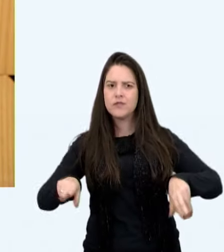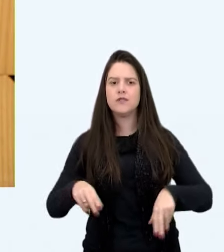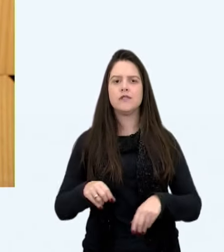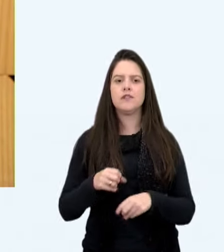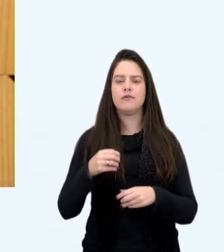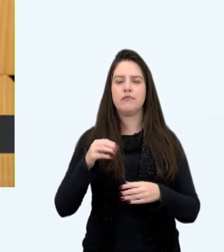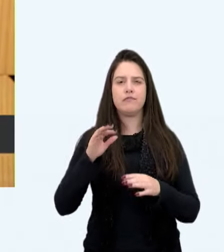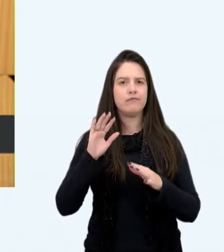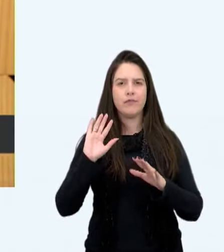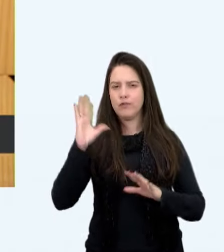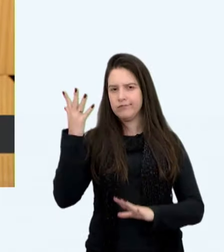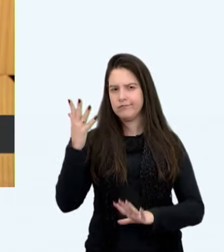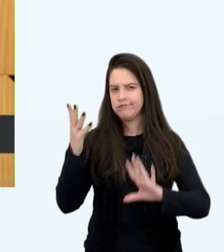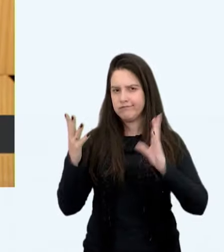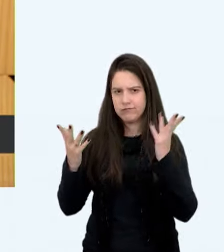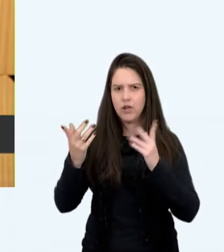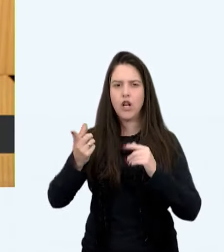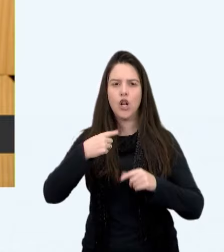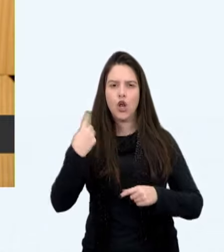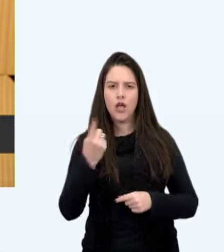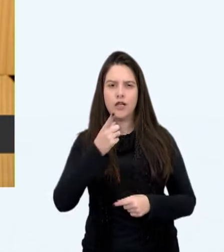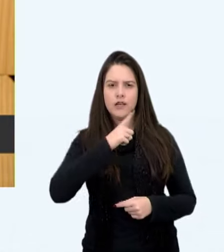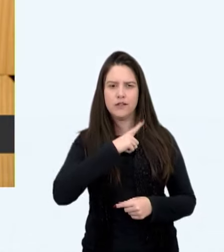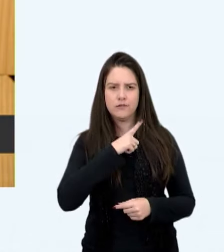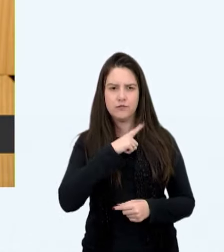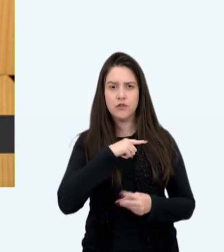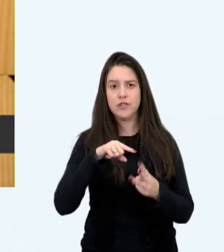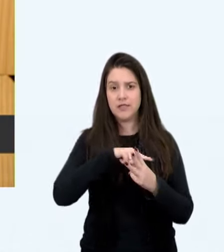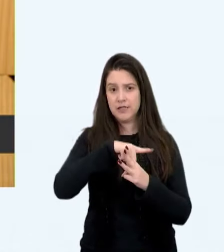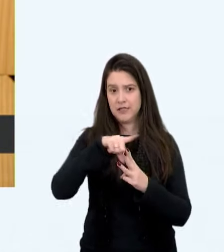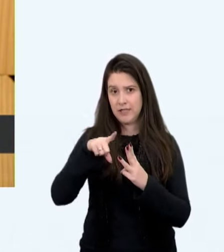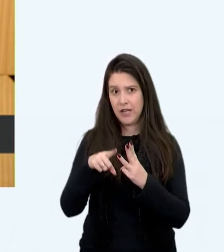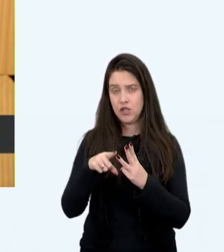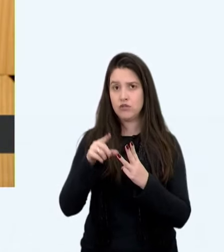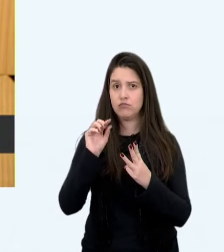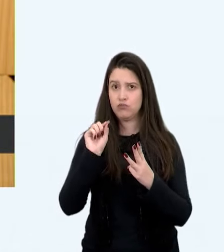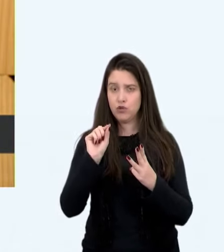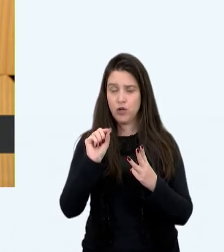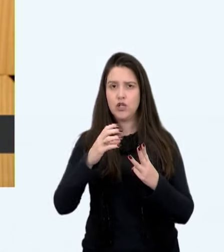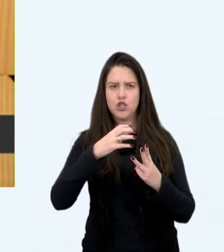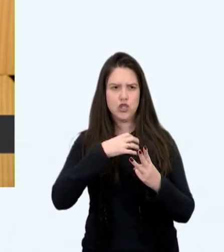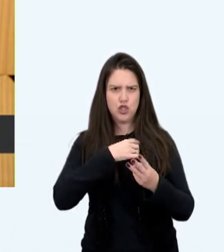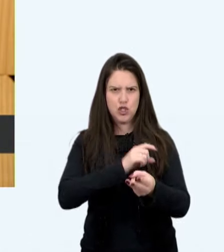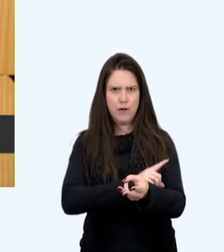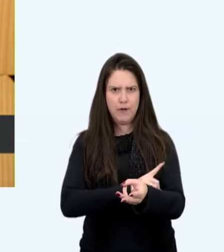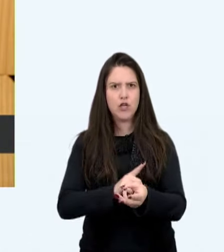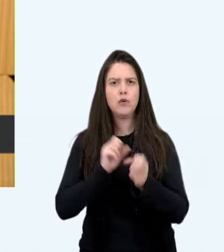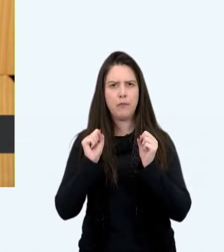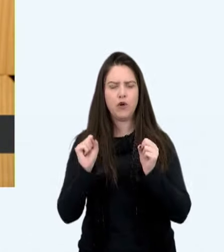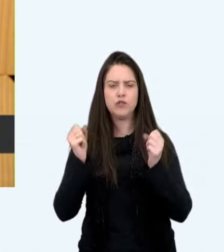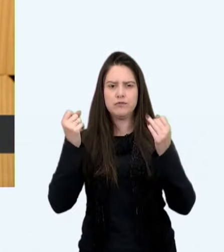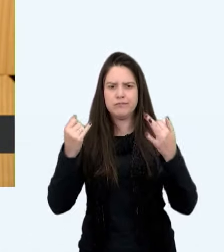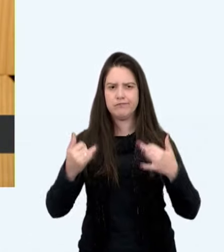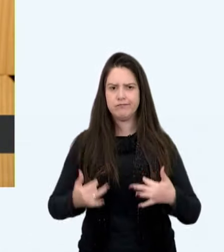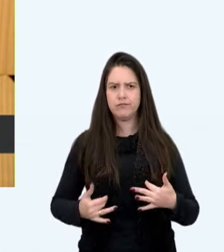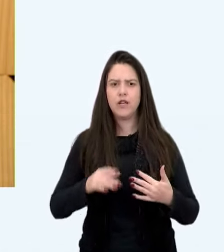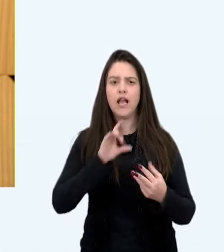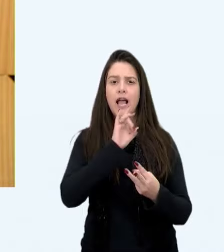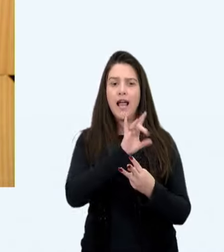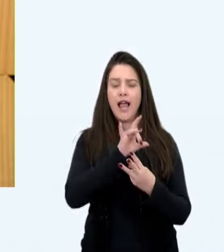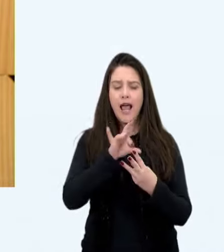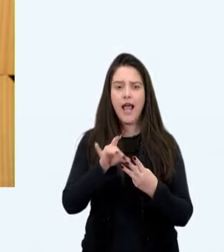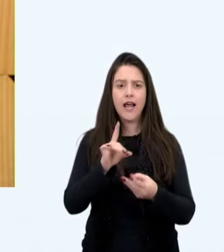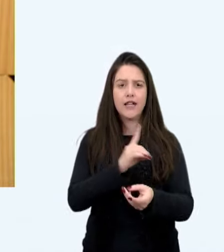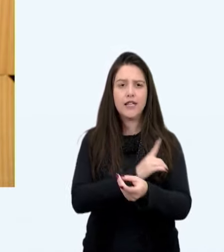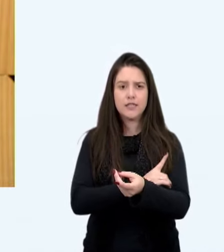fatores, né? Nós temos três tipos, pelo menos, de diabetes que a gente pode classificar. Então, para cada tipo de diabetes, a gente